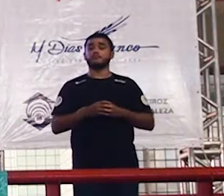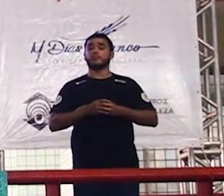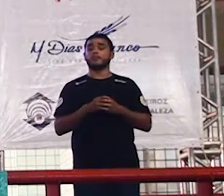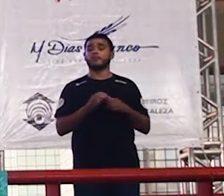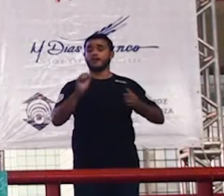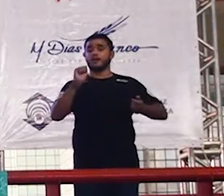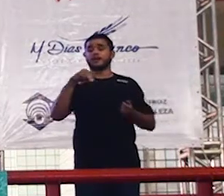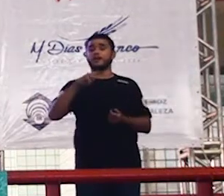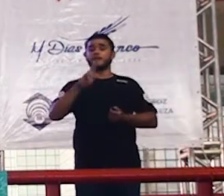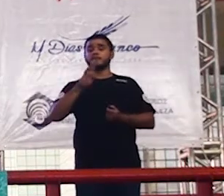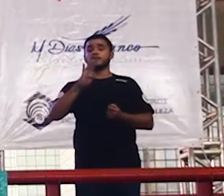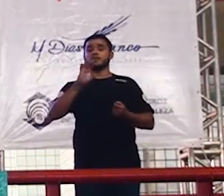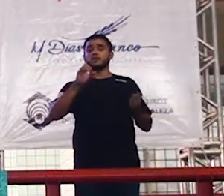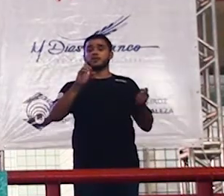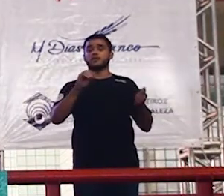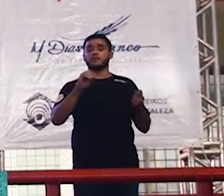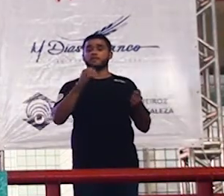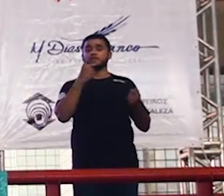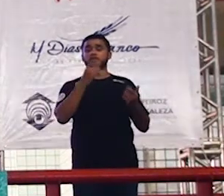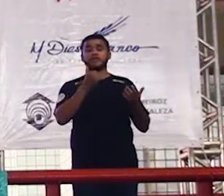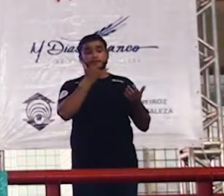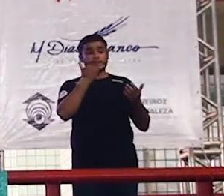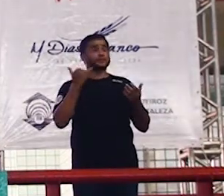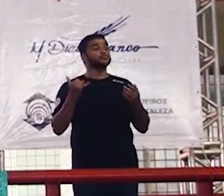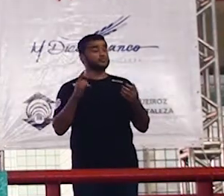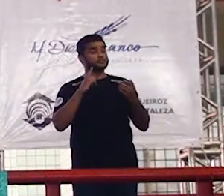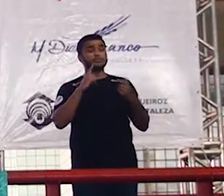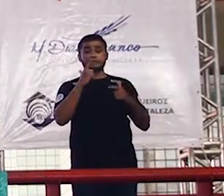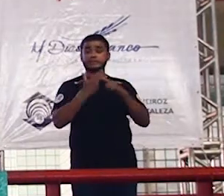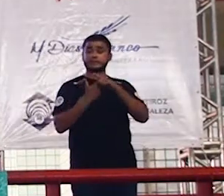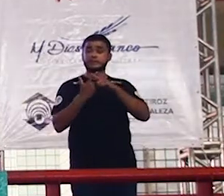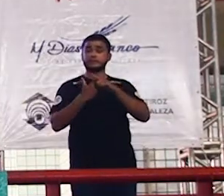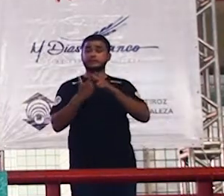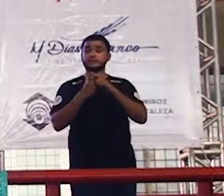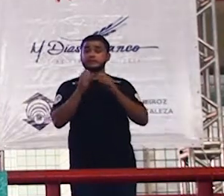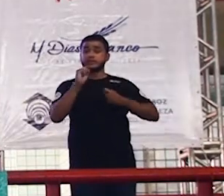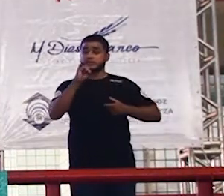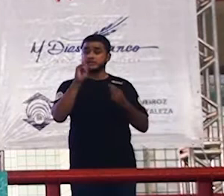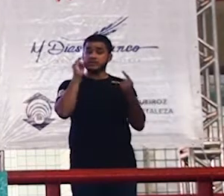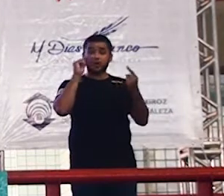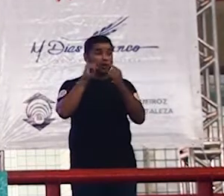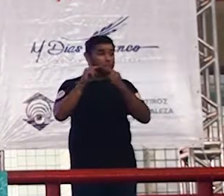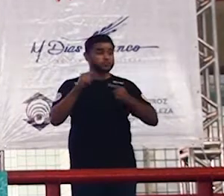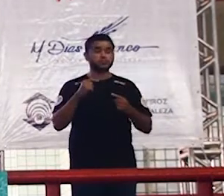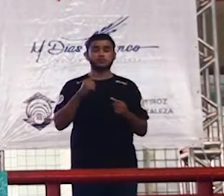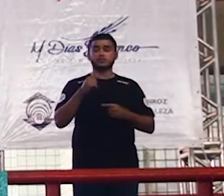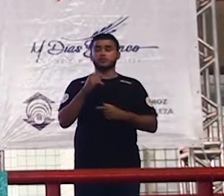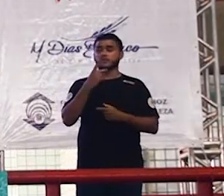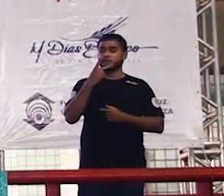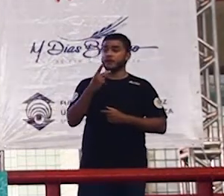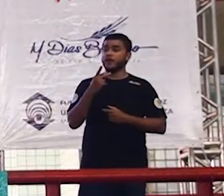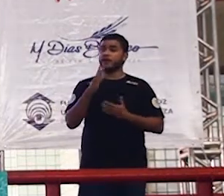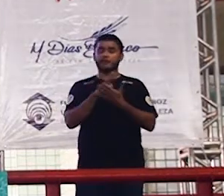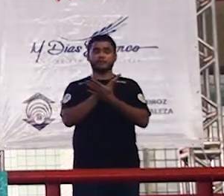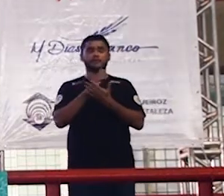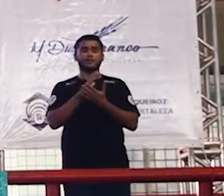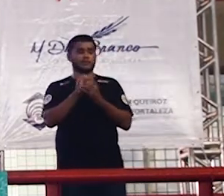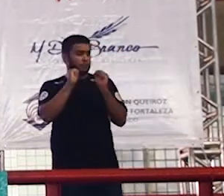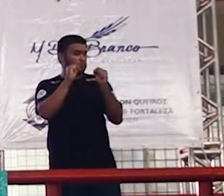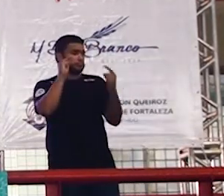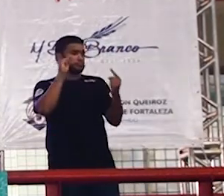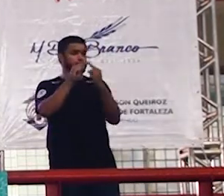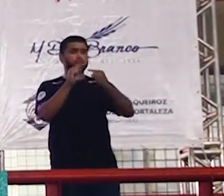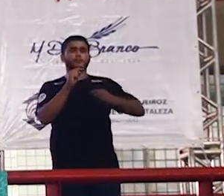é um erro muito grave quando ela não é intencional. Professor, e a ambiguidade pode ser intencional?